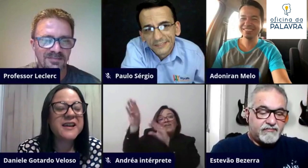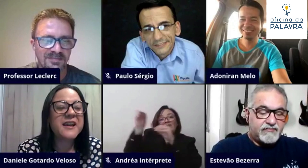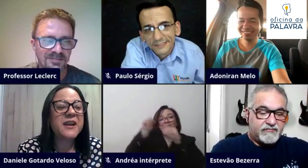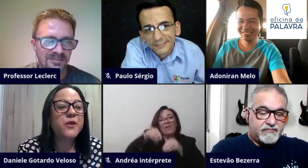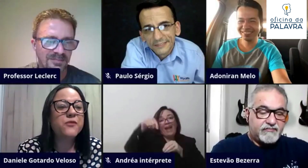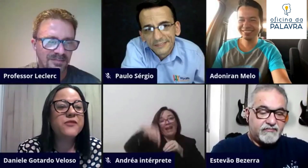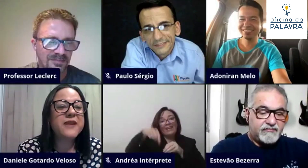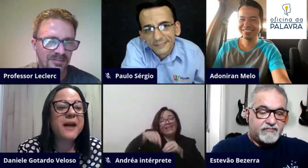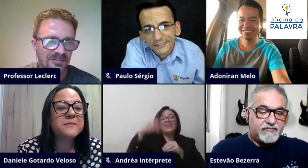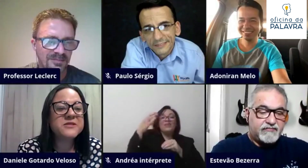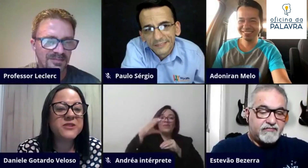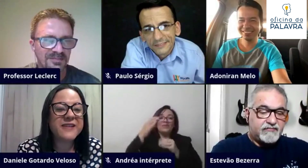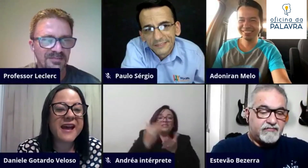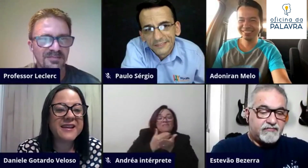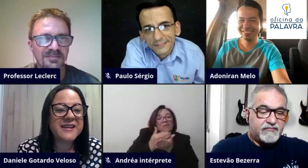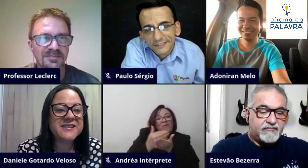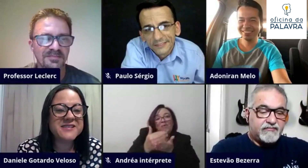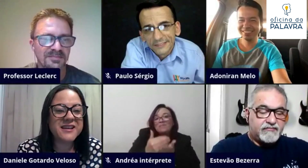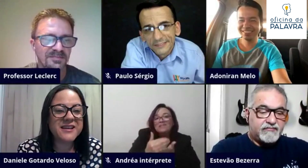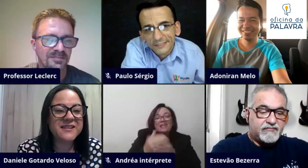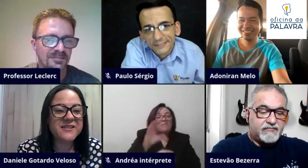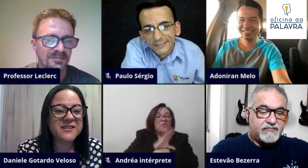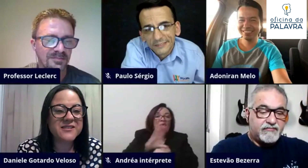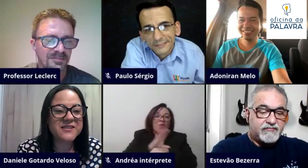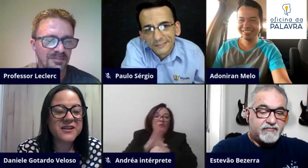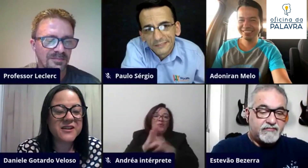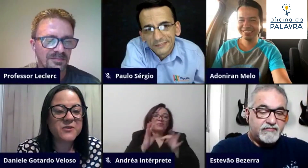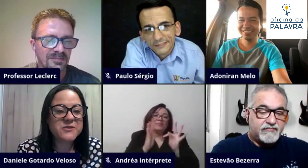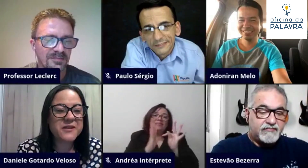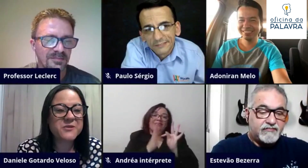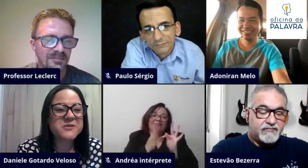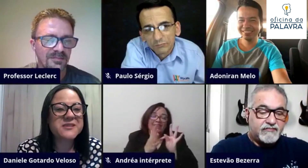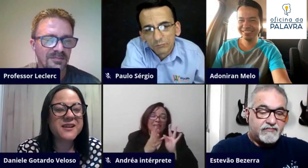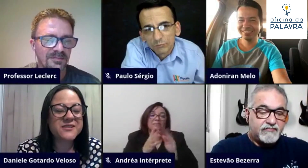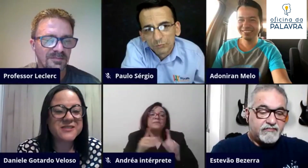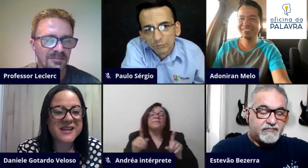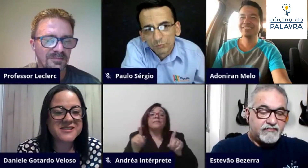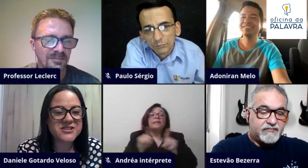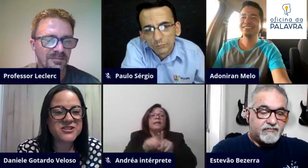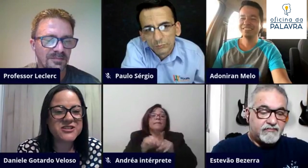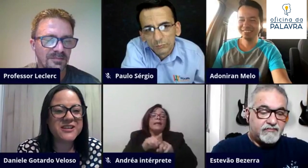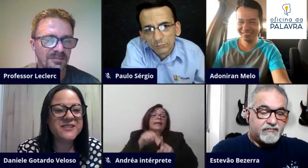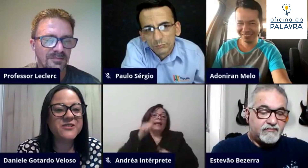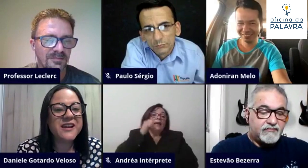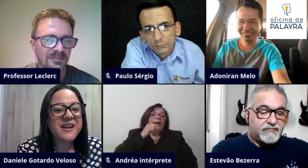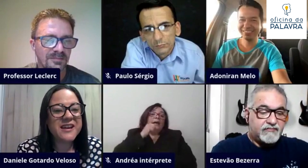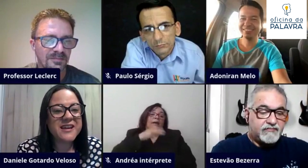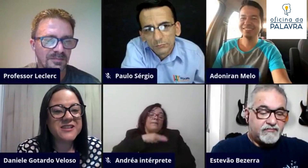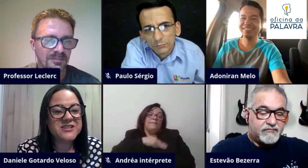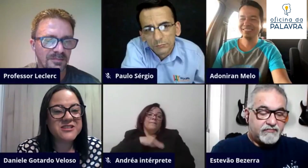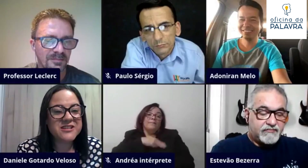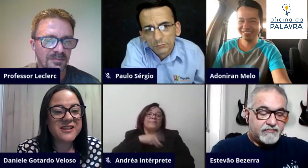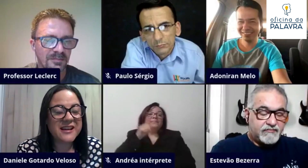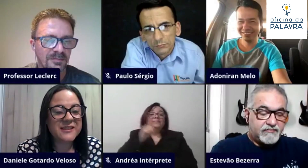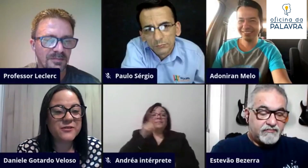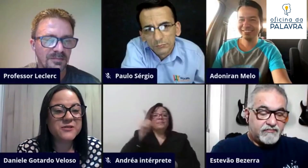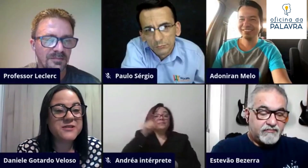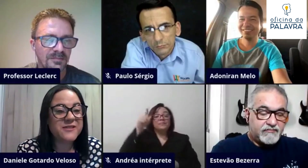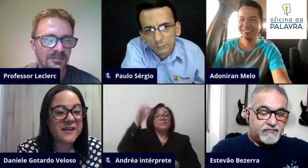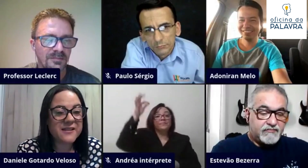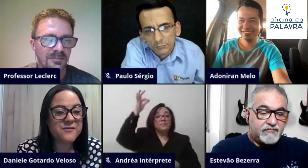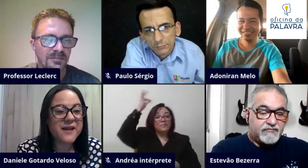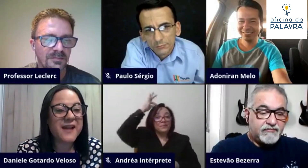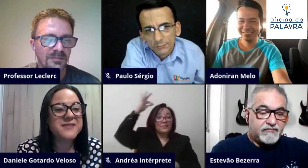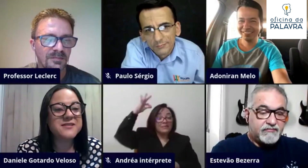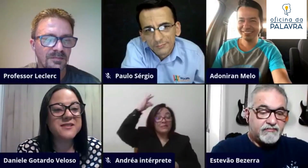compartilha. Eu vi a missionária Alice ali do Espírito Santo, está assistindo, e ela falou